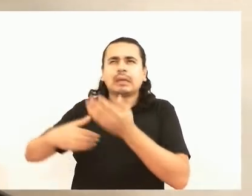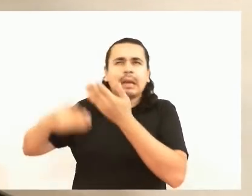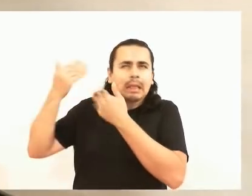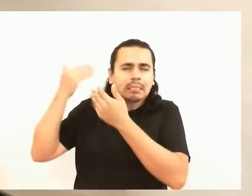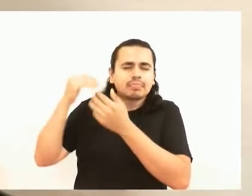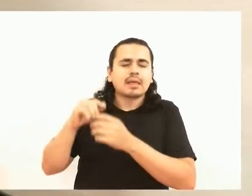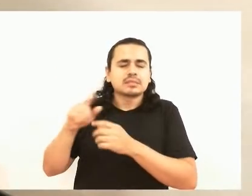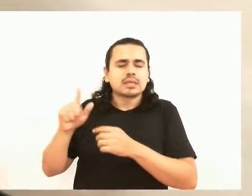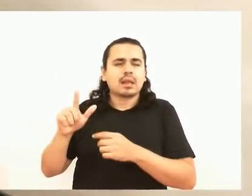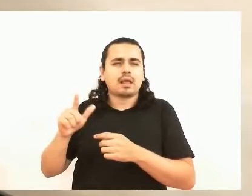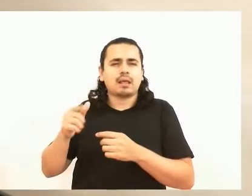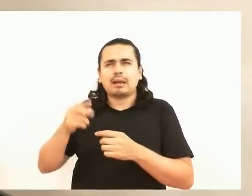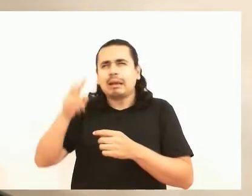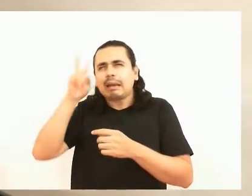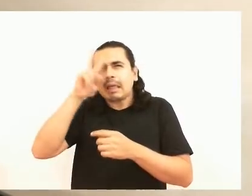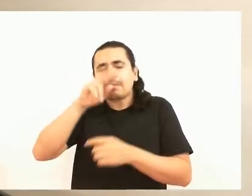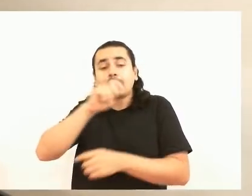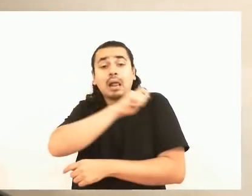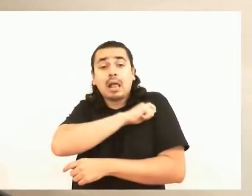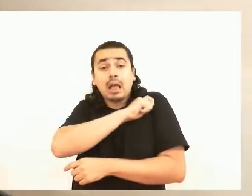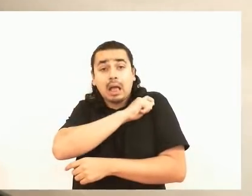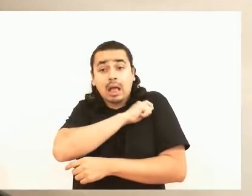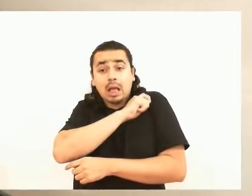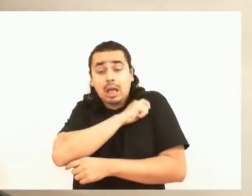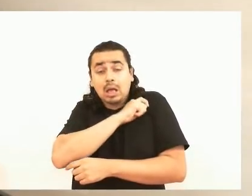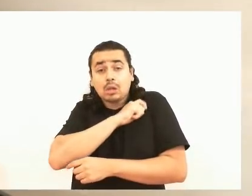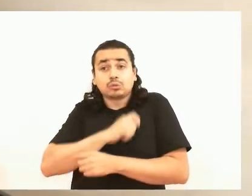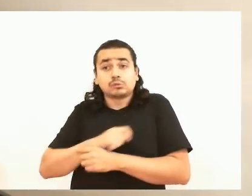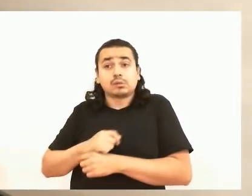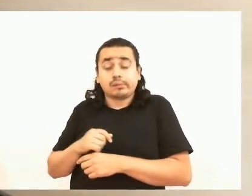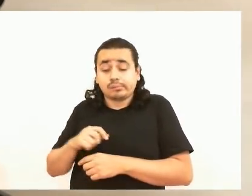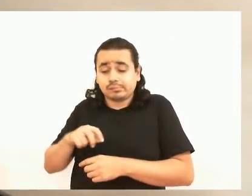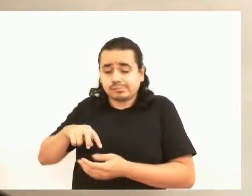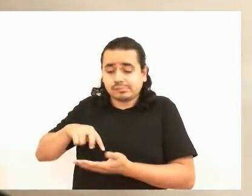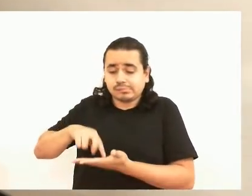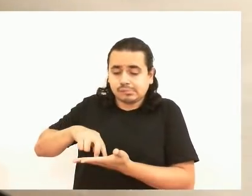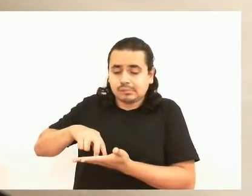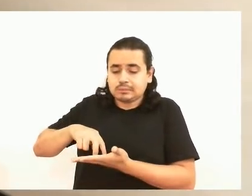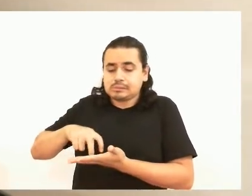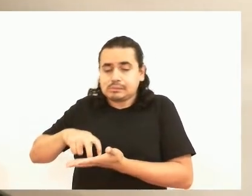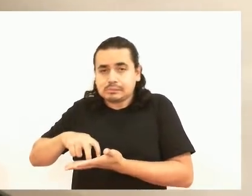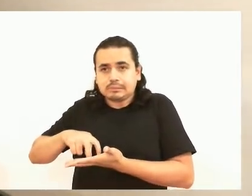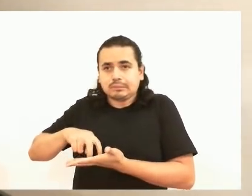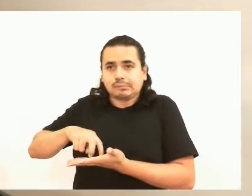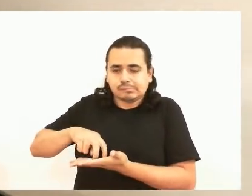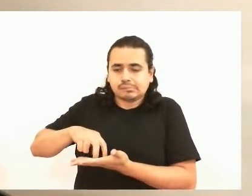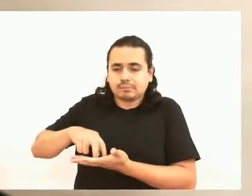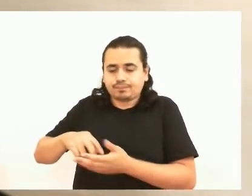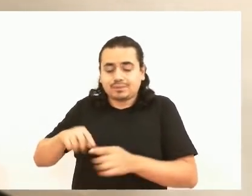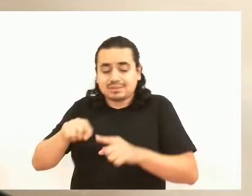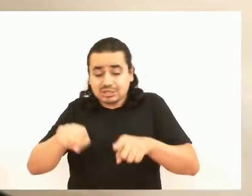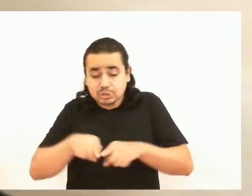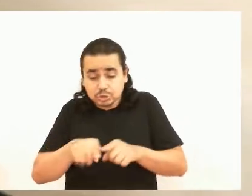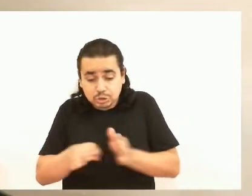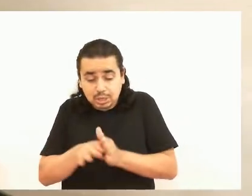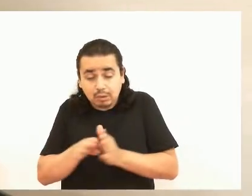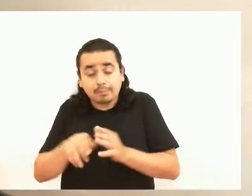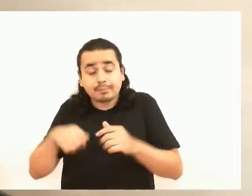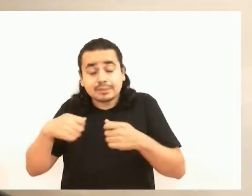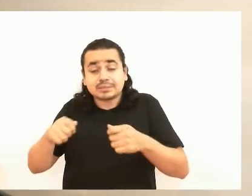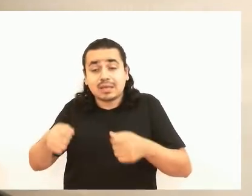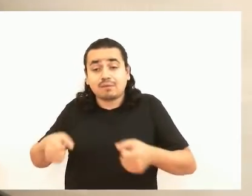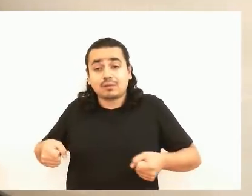não tinha muita facilidade para andar sem apoio ela chegava em sala de aula com o andador